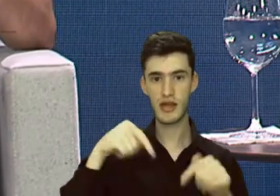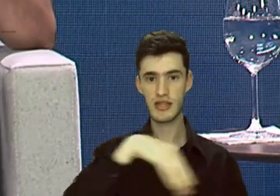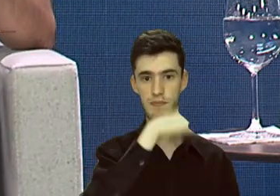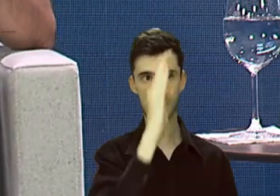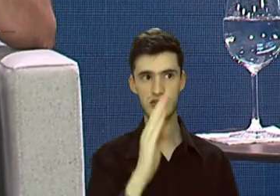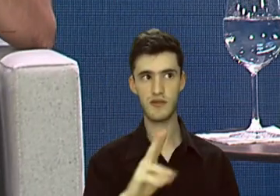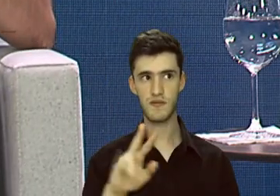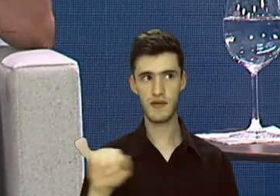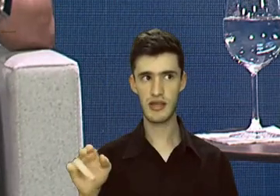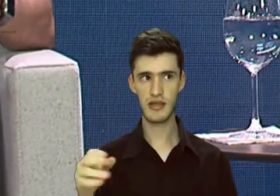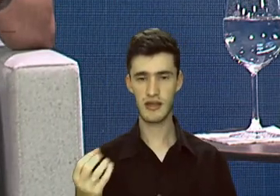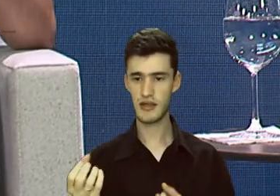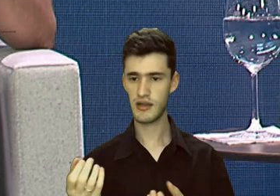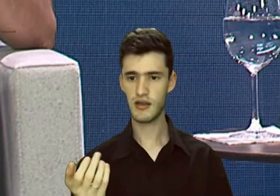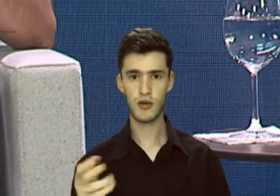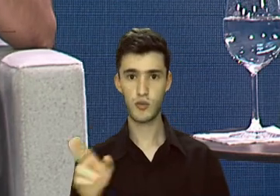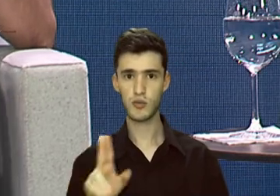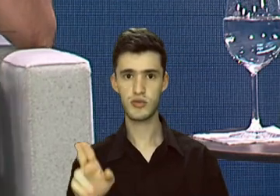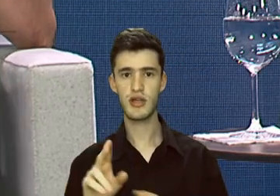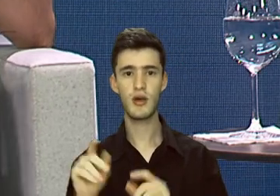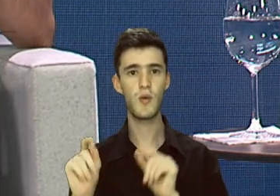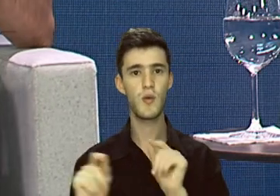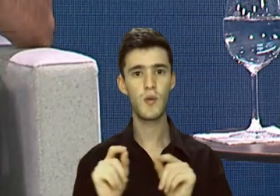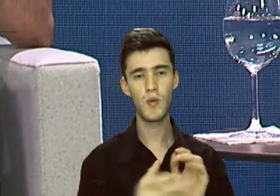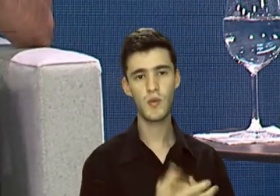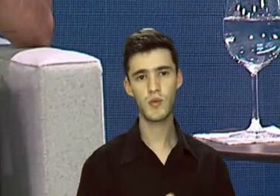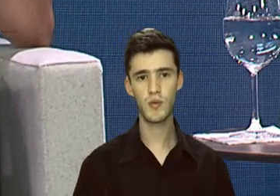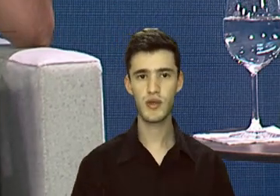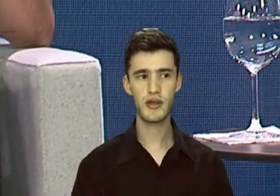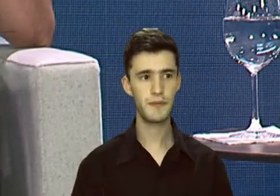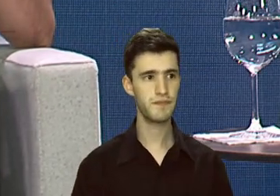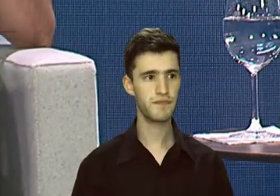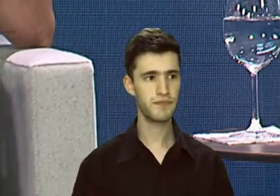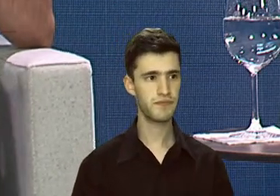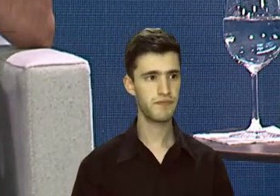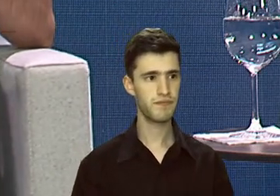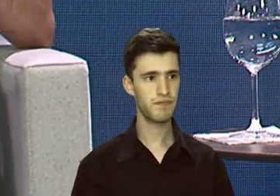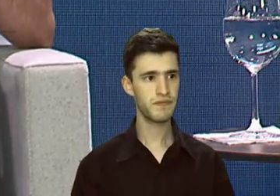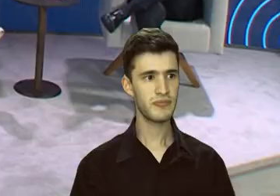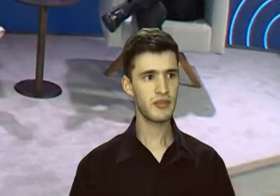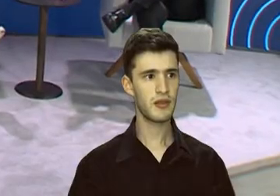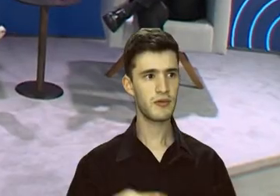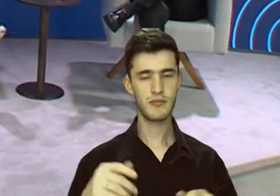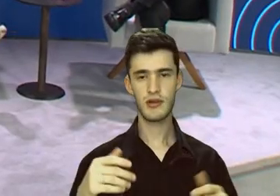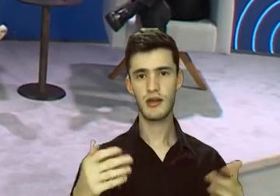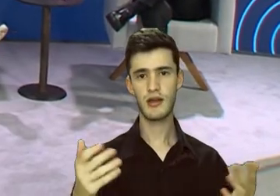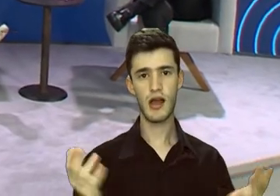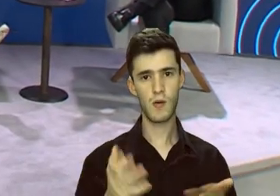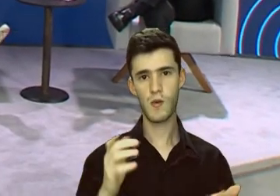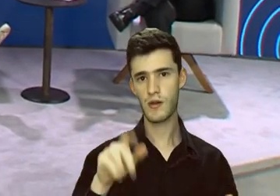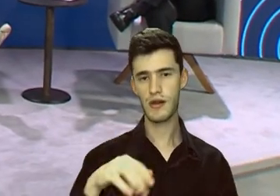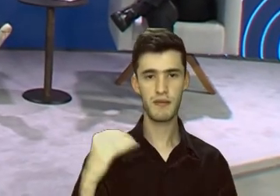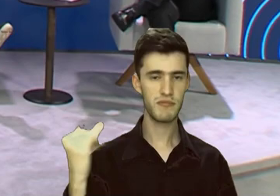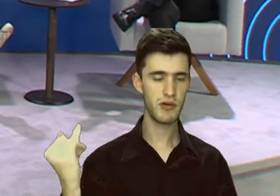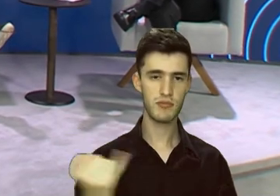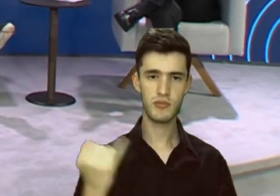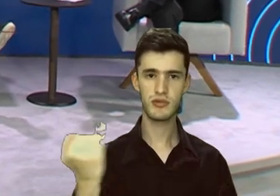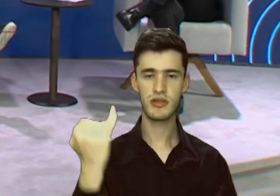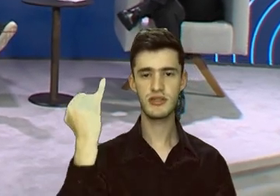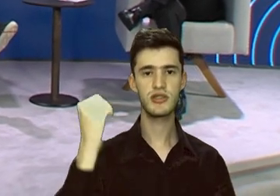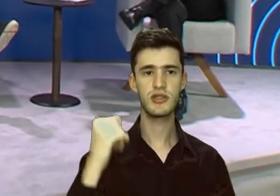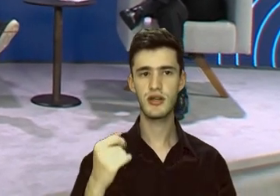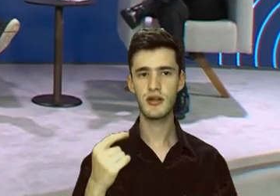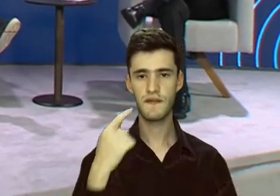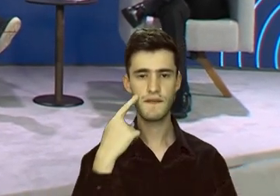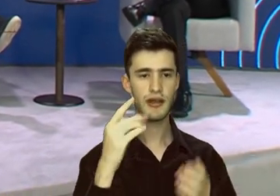nossa visão assim uma visão de longo prazo é de novo Tem escolhido local web foi muito importante para para direcionar a gente no